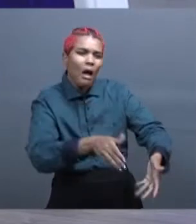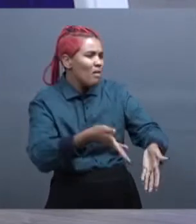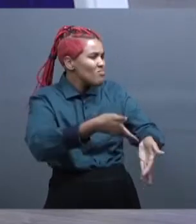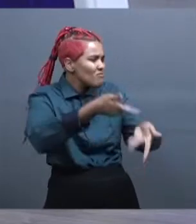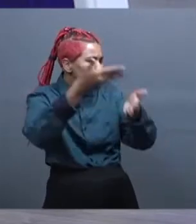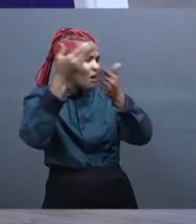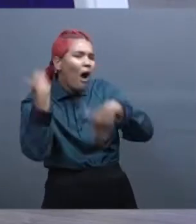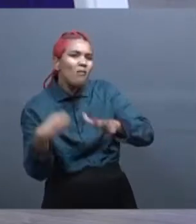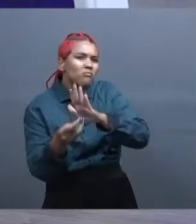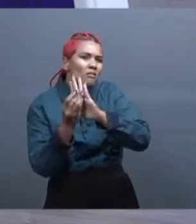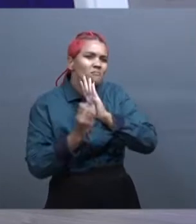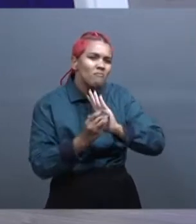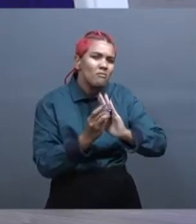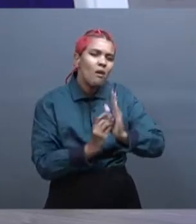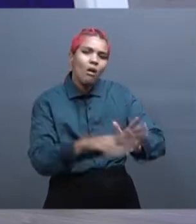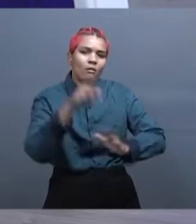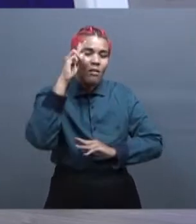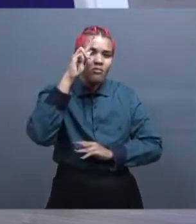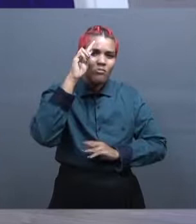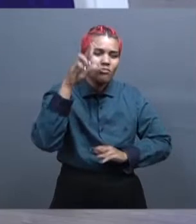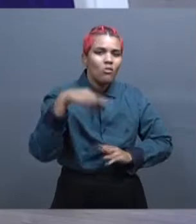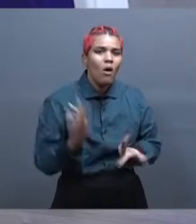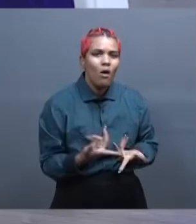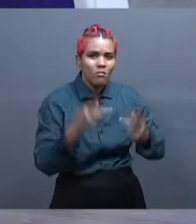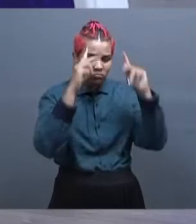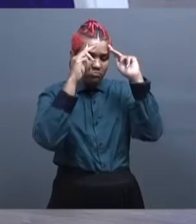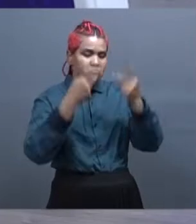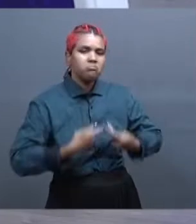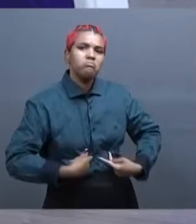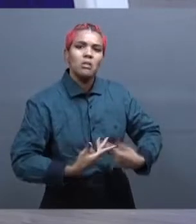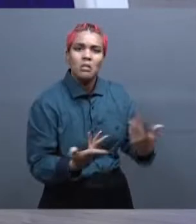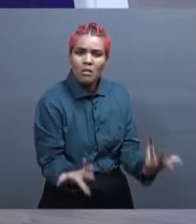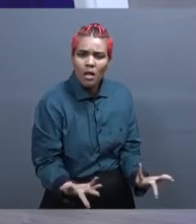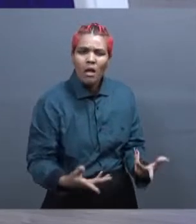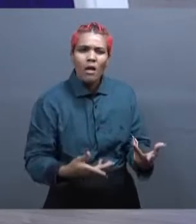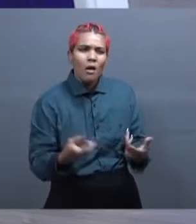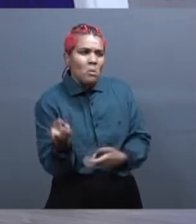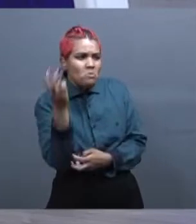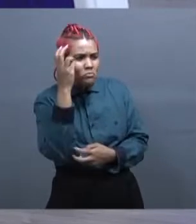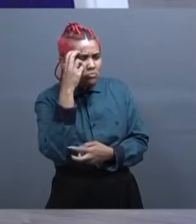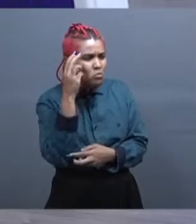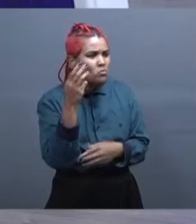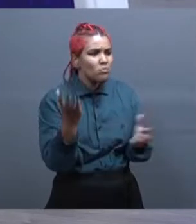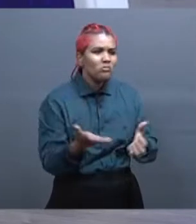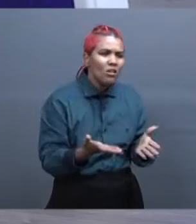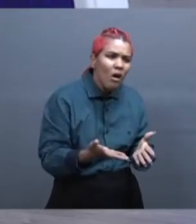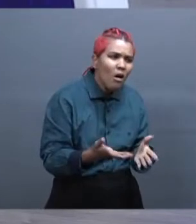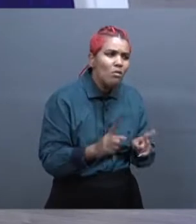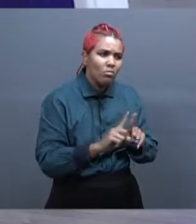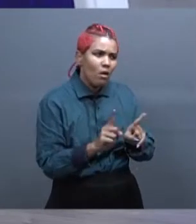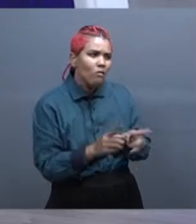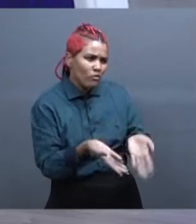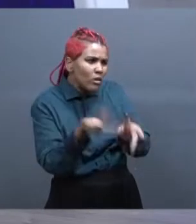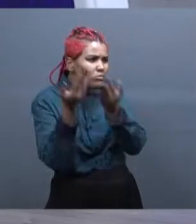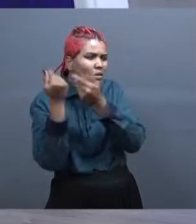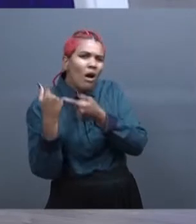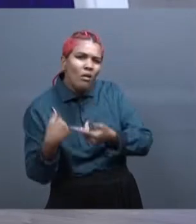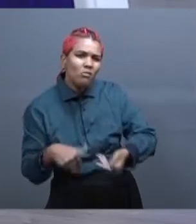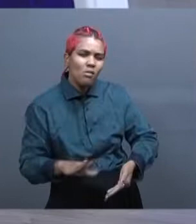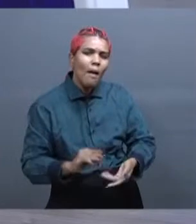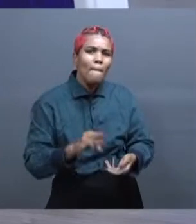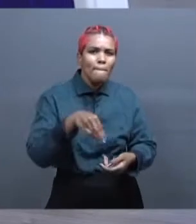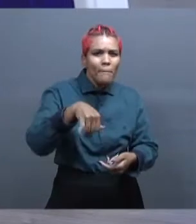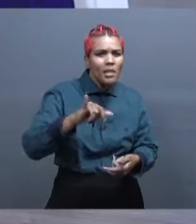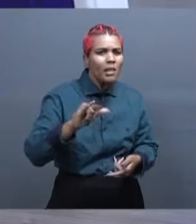da nossa história da humanidade né ah não é uma cultura recente nela milenar de que forma que isso à tona a